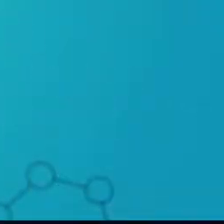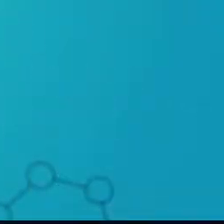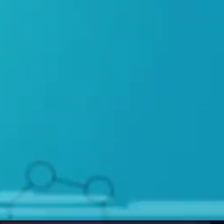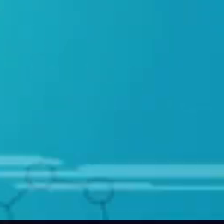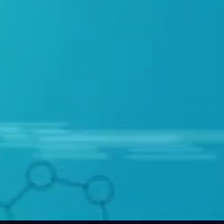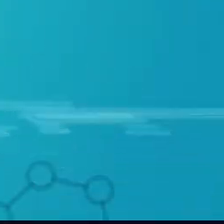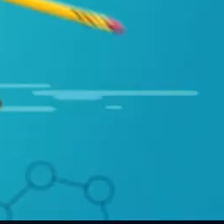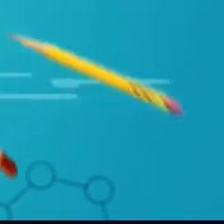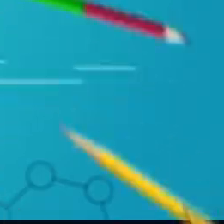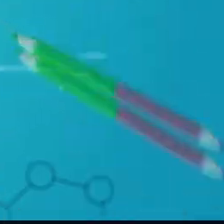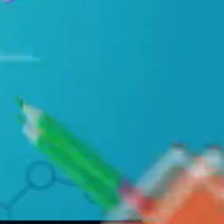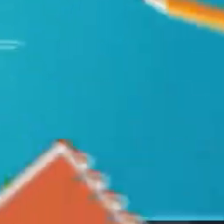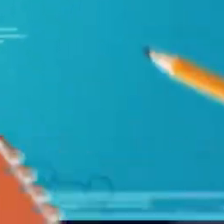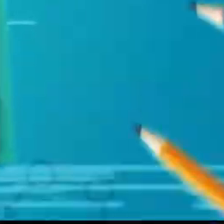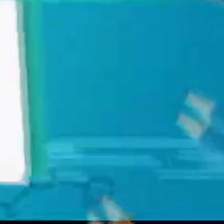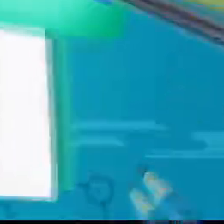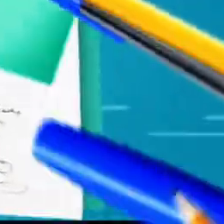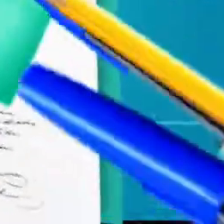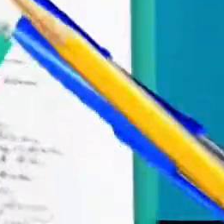Transcrição e